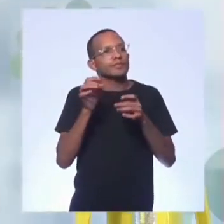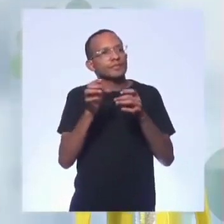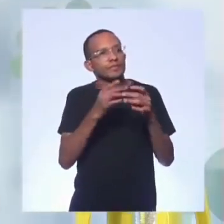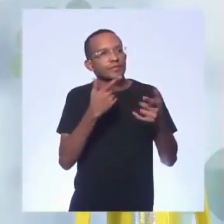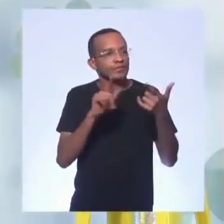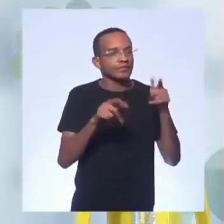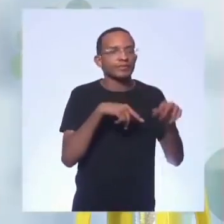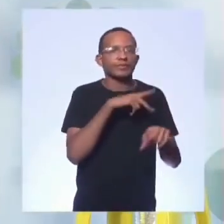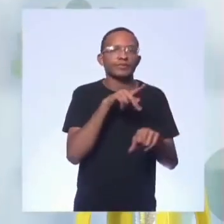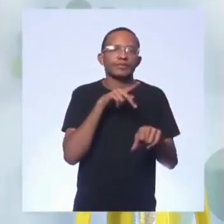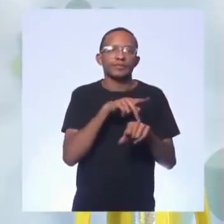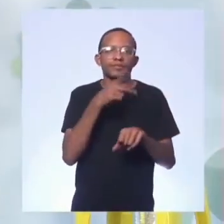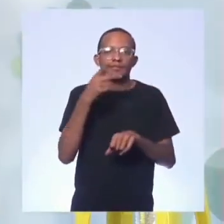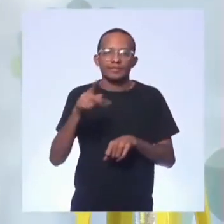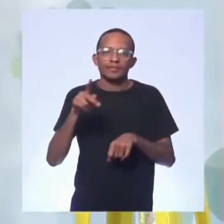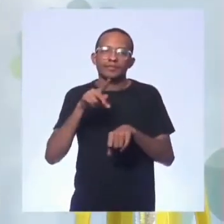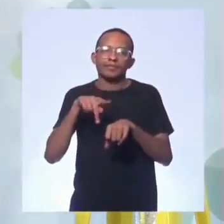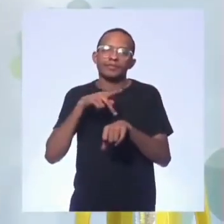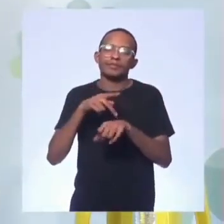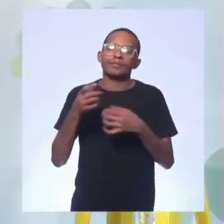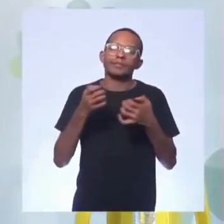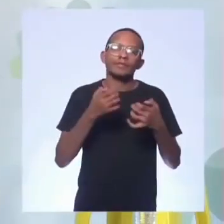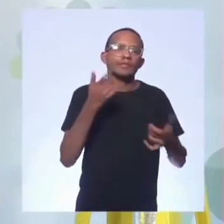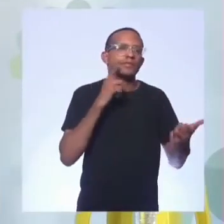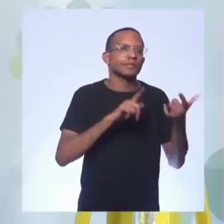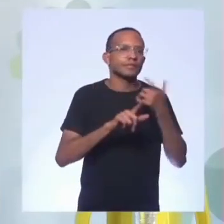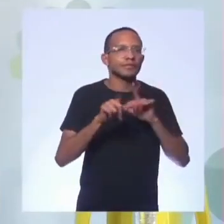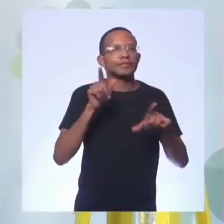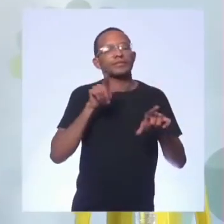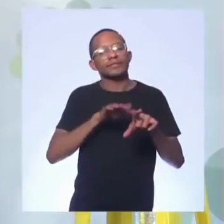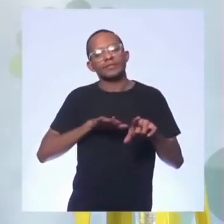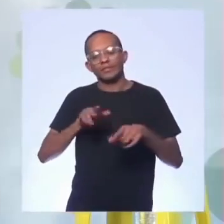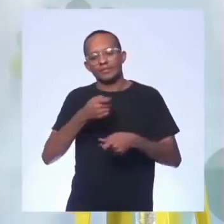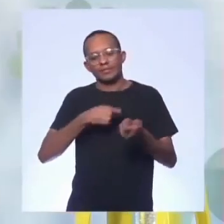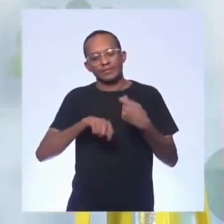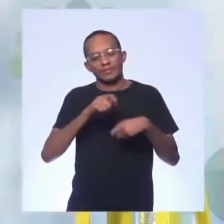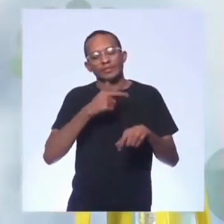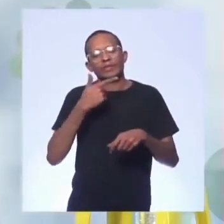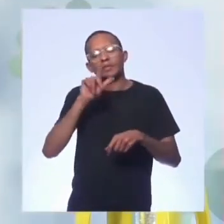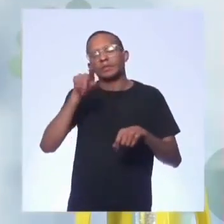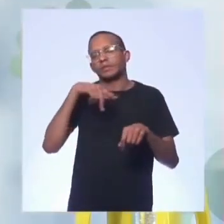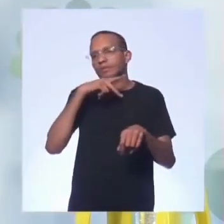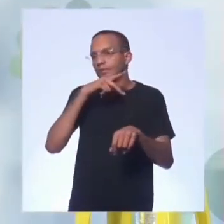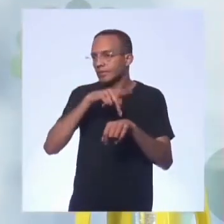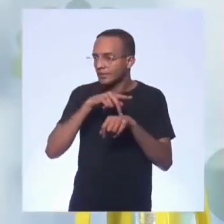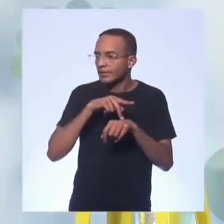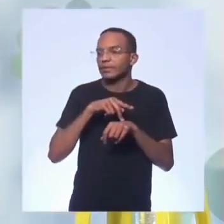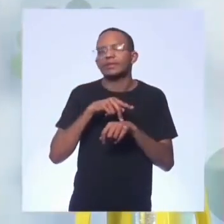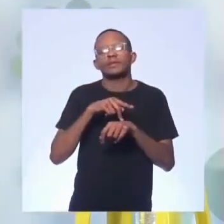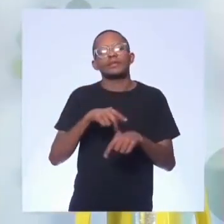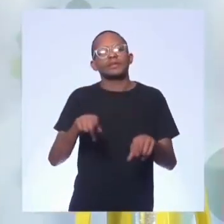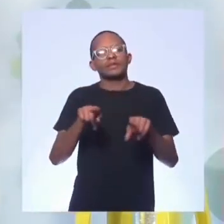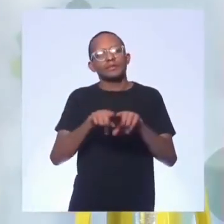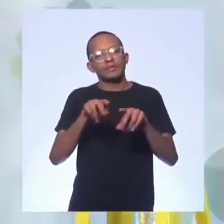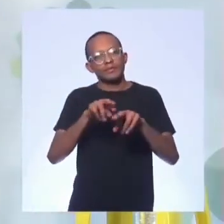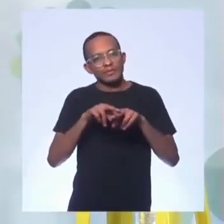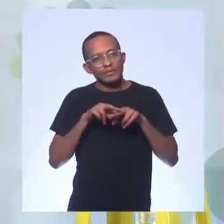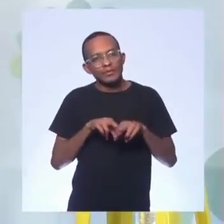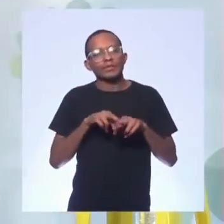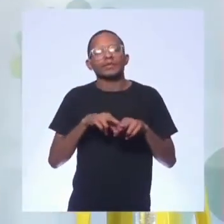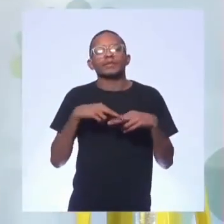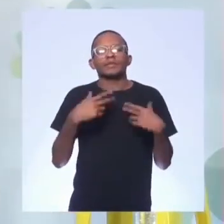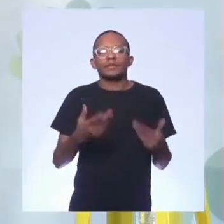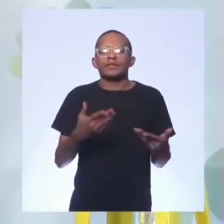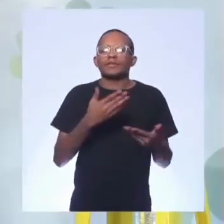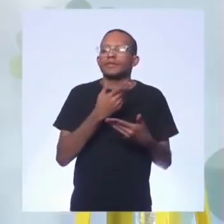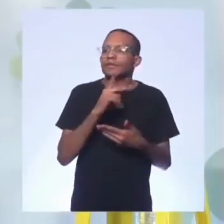exportação. Esses países, eles querem ganhar no comércio internacional e por isso,